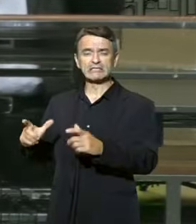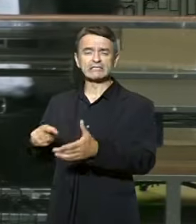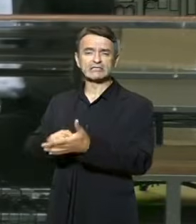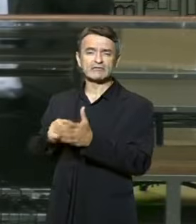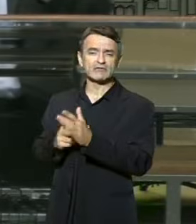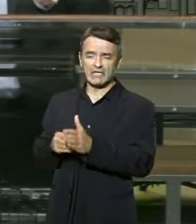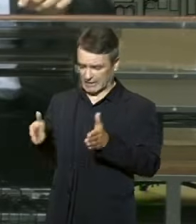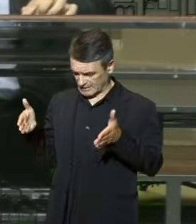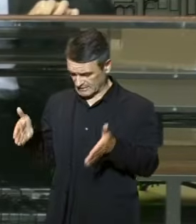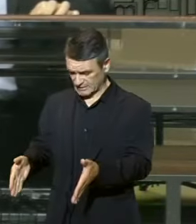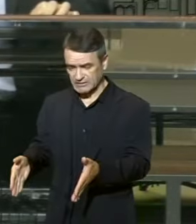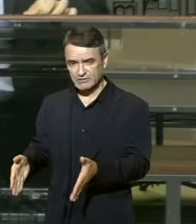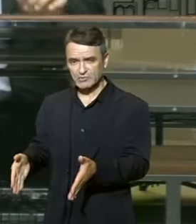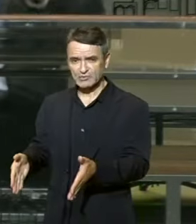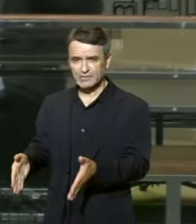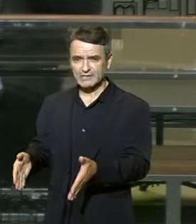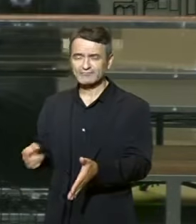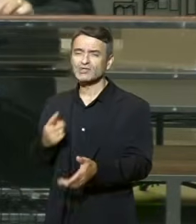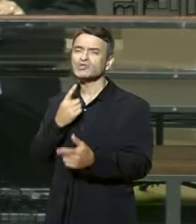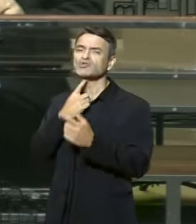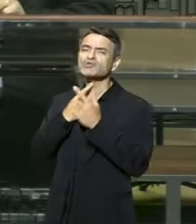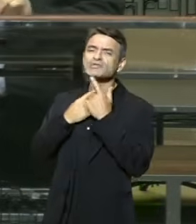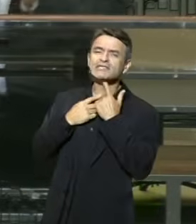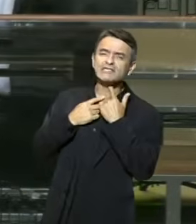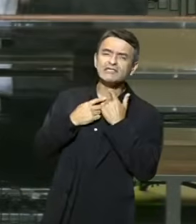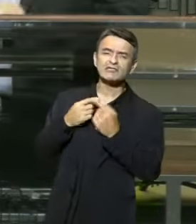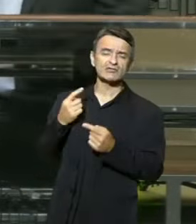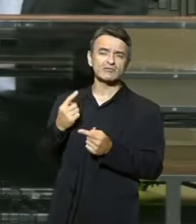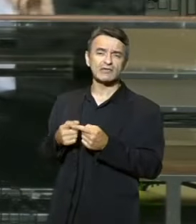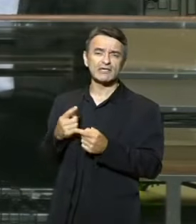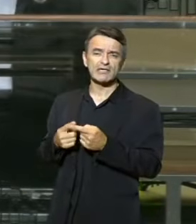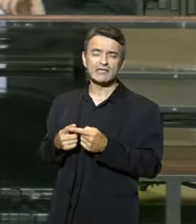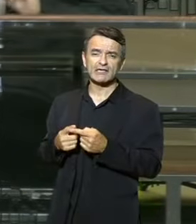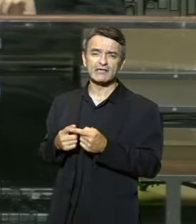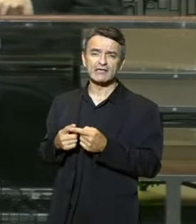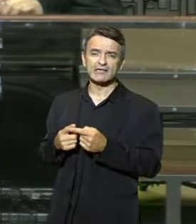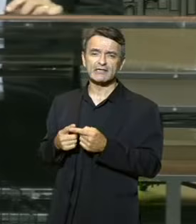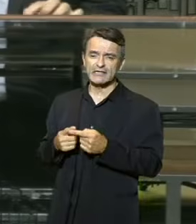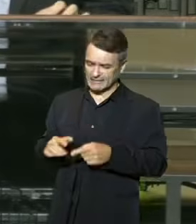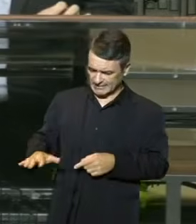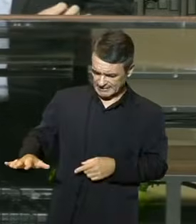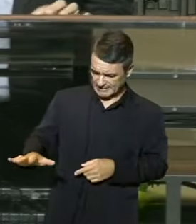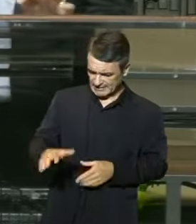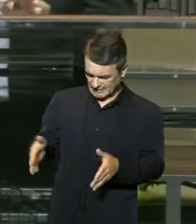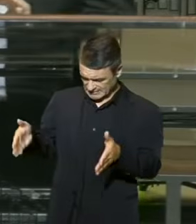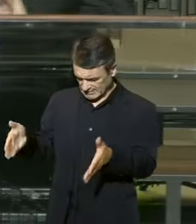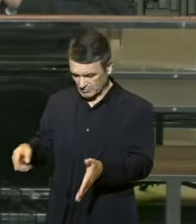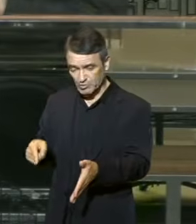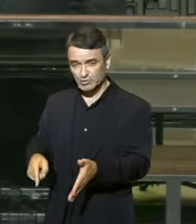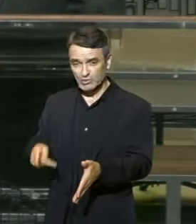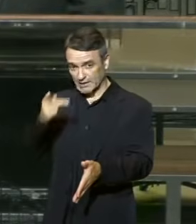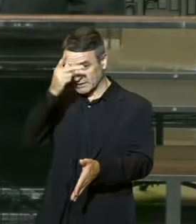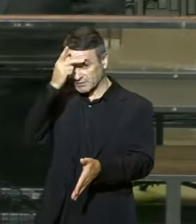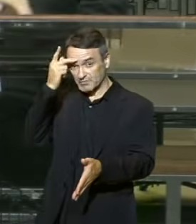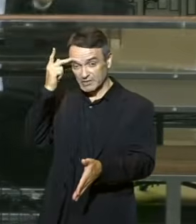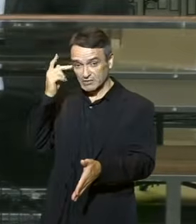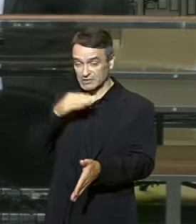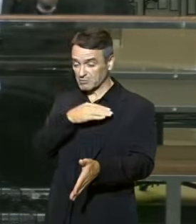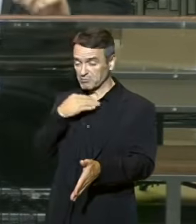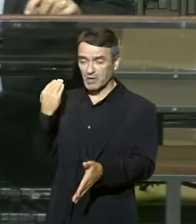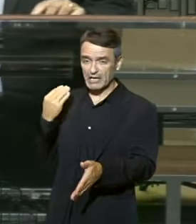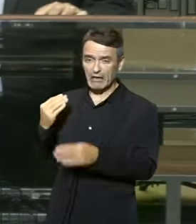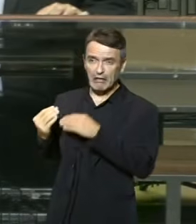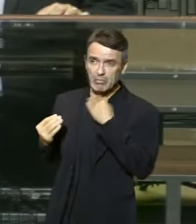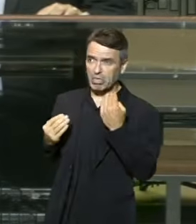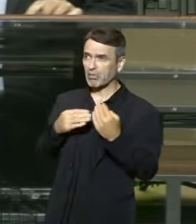as sepulturas do desejo, pois ali foram sepultadas as pessoas que estavam loucas